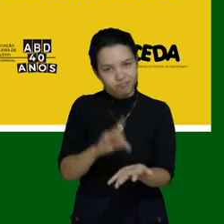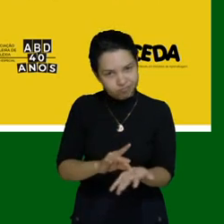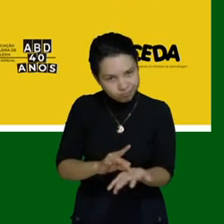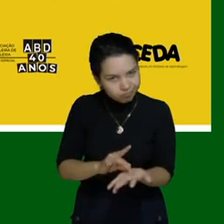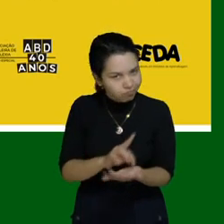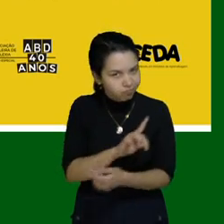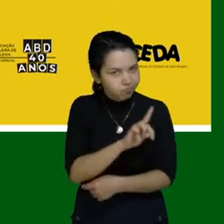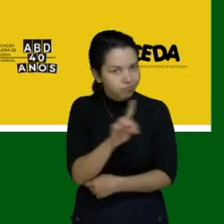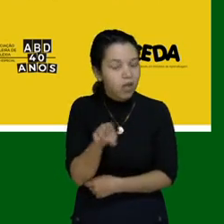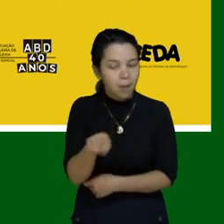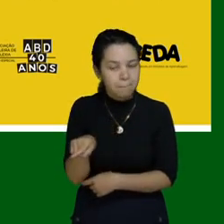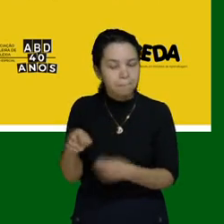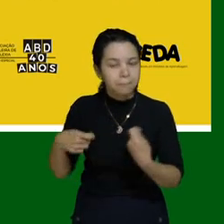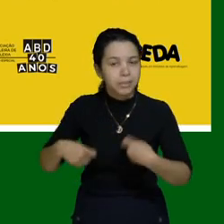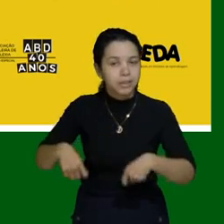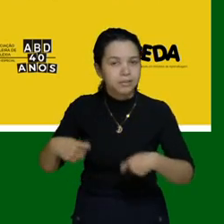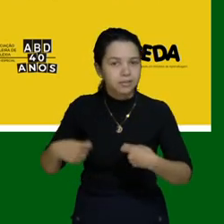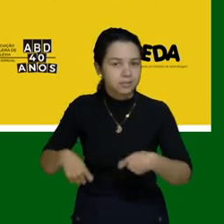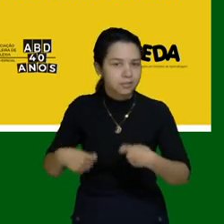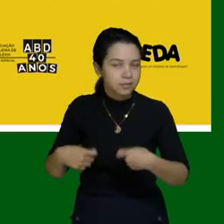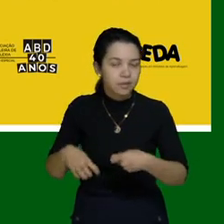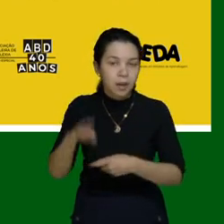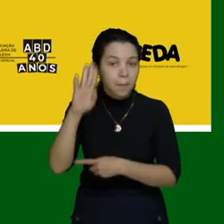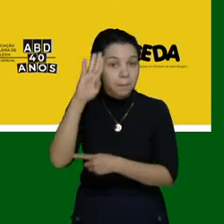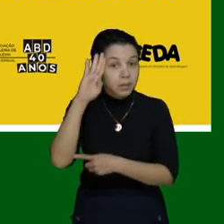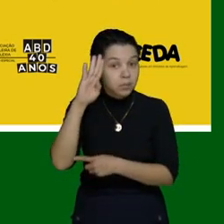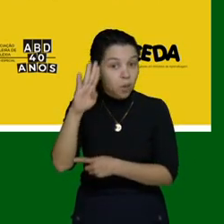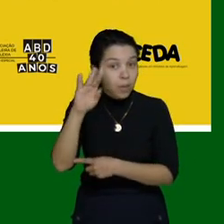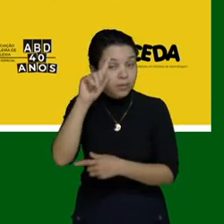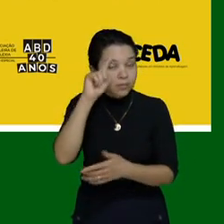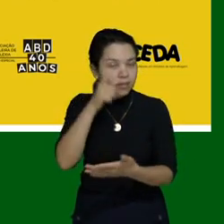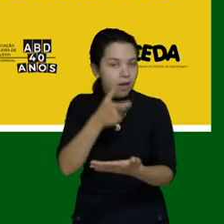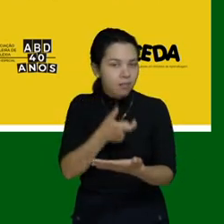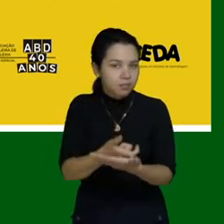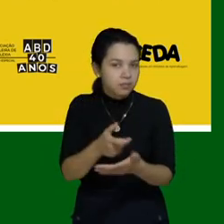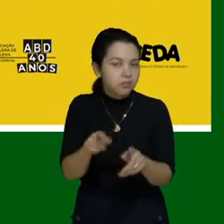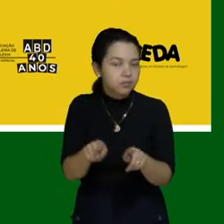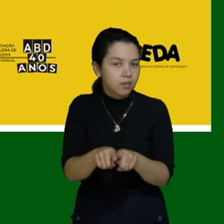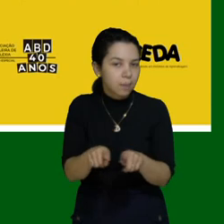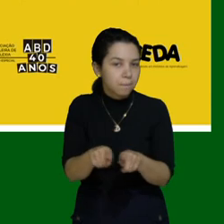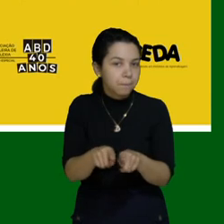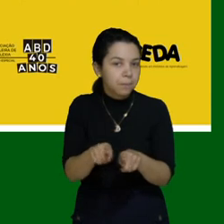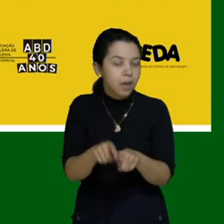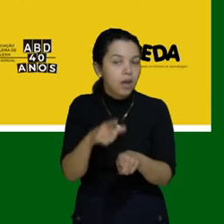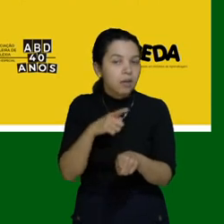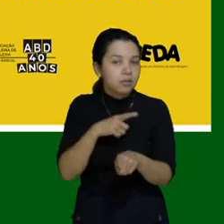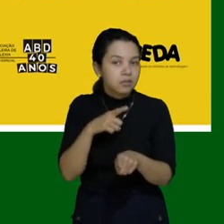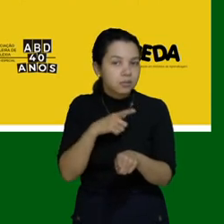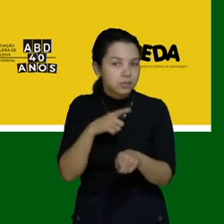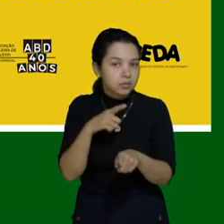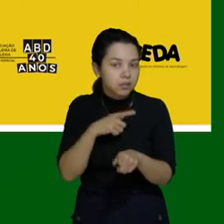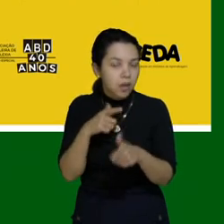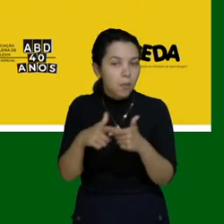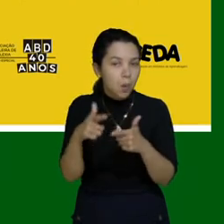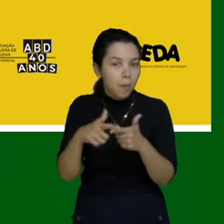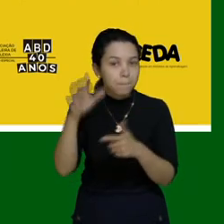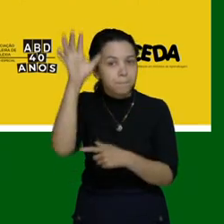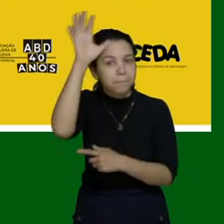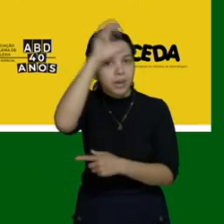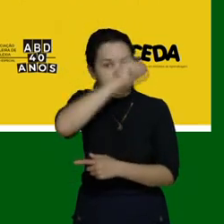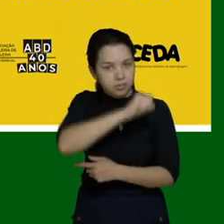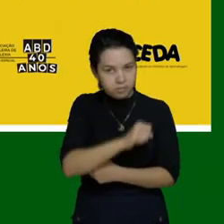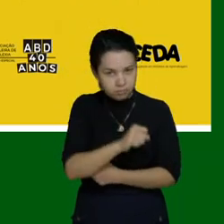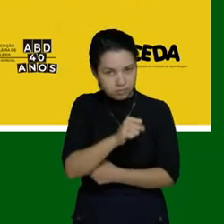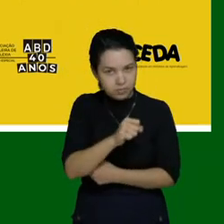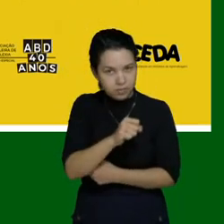precisam disso principalmente os léxico e os que T transtorno de aprendizagem né então e não é só a